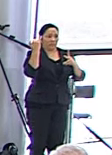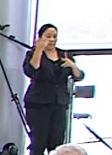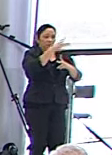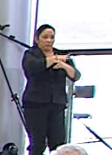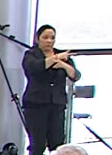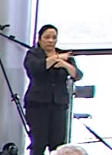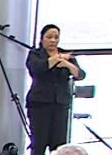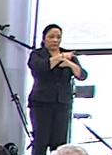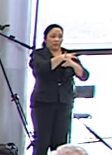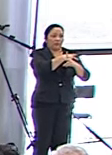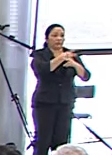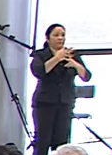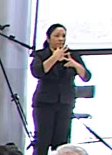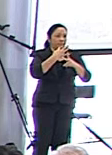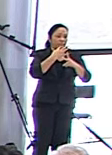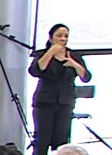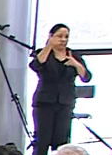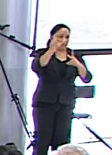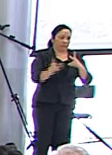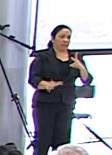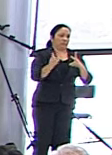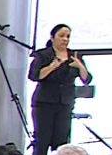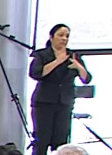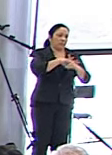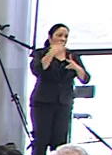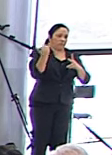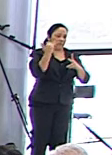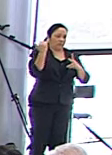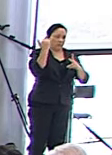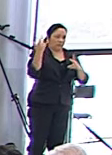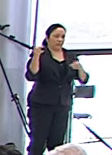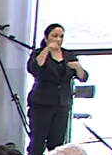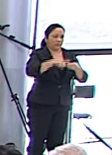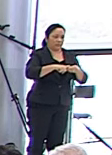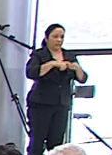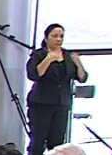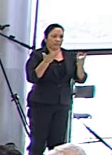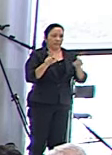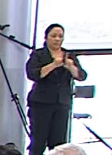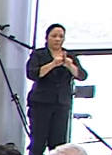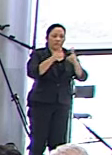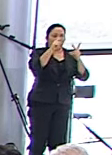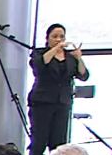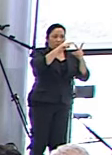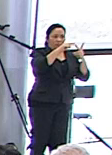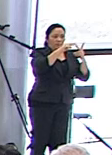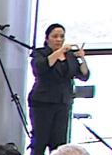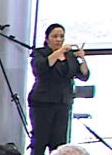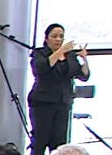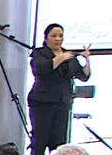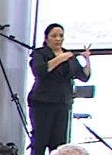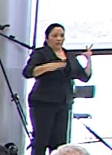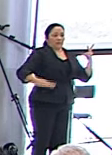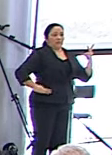com o reconhecimento dele, ele foi fundamental para nós encontrarmos esta parceria. E queria saudar a ministra Tereza Campelo,